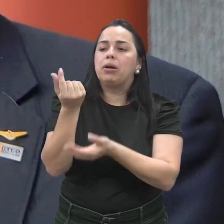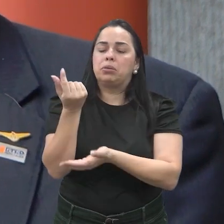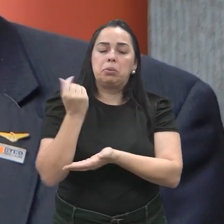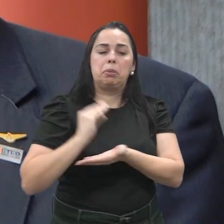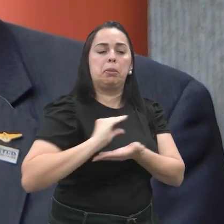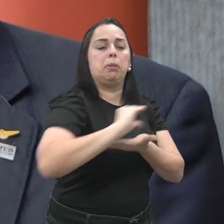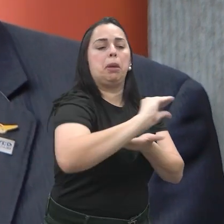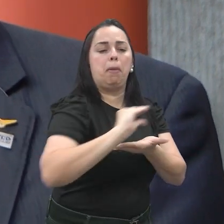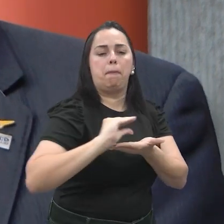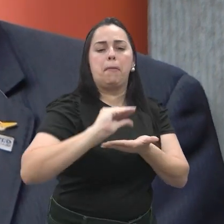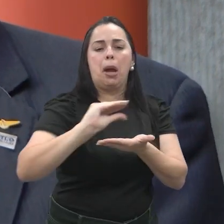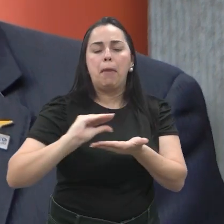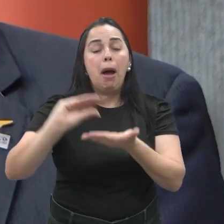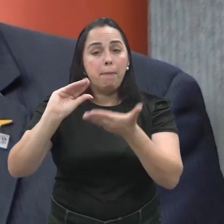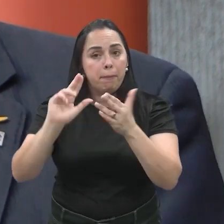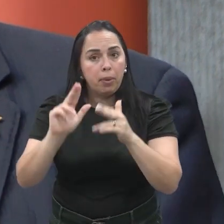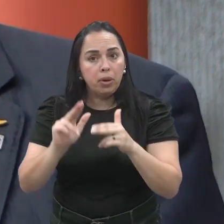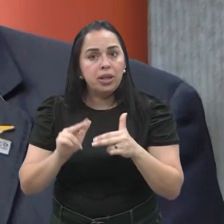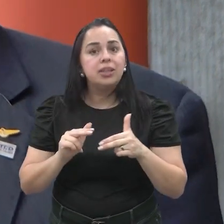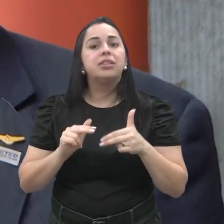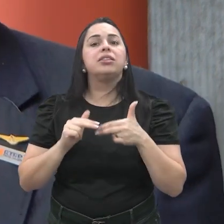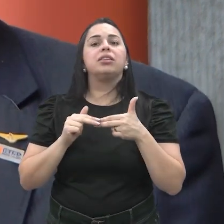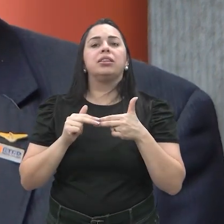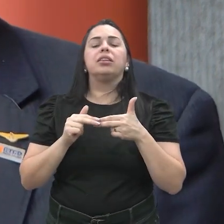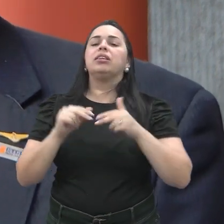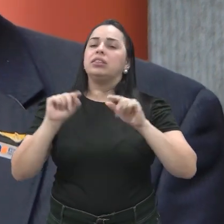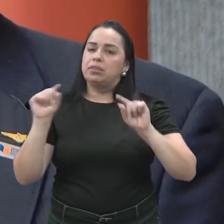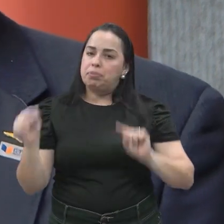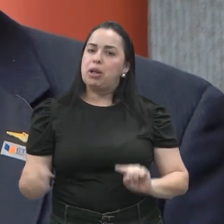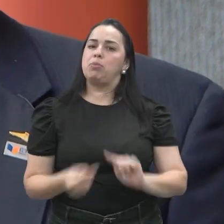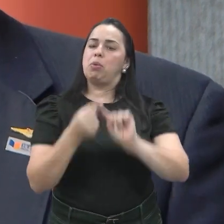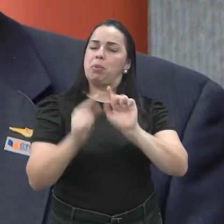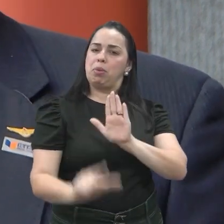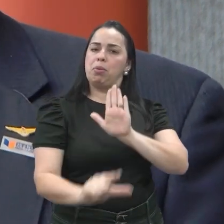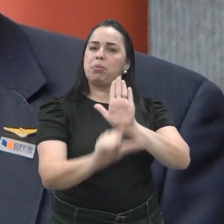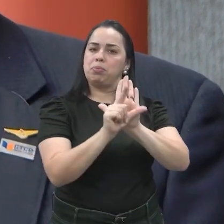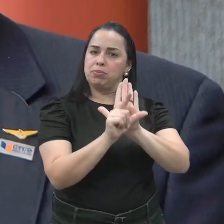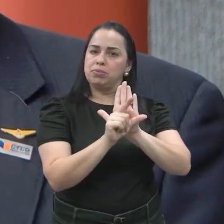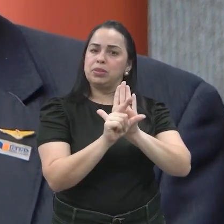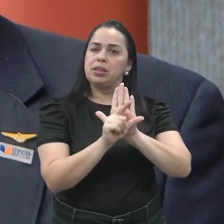deve se comportar. E para tudo isso existe trâmite legal que